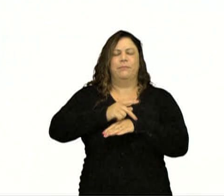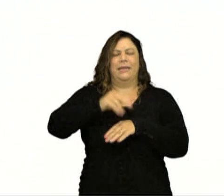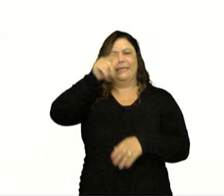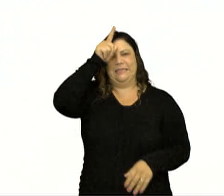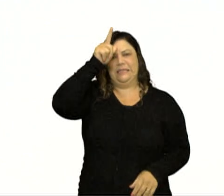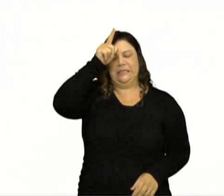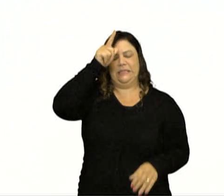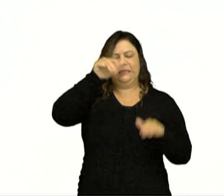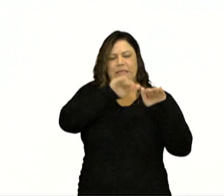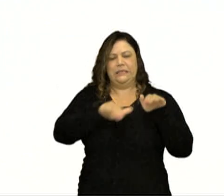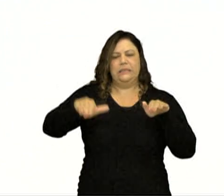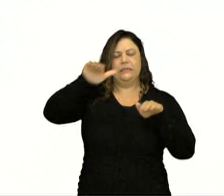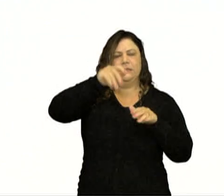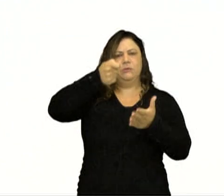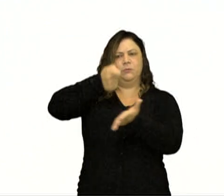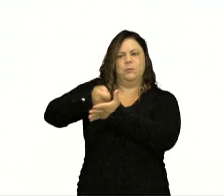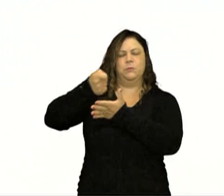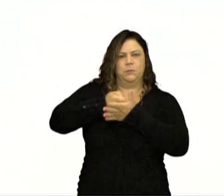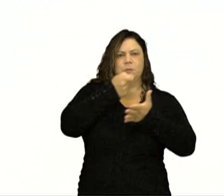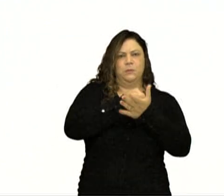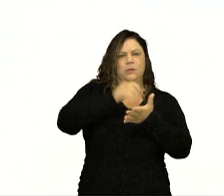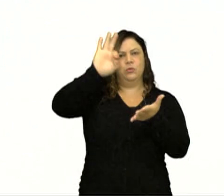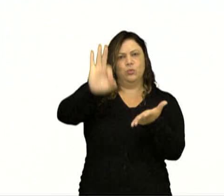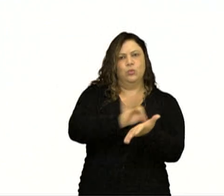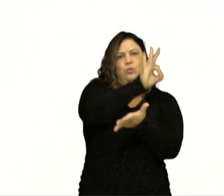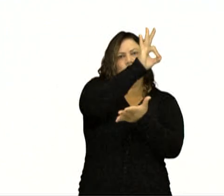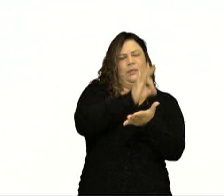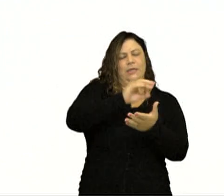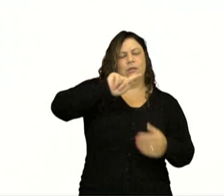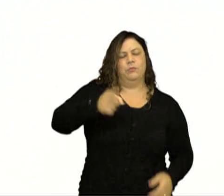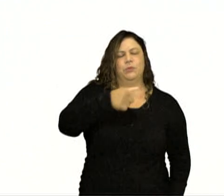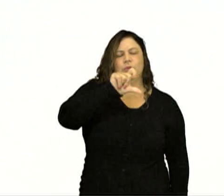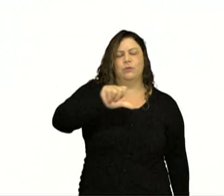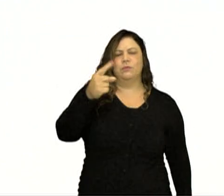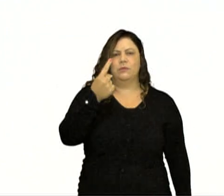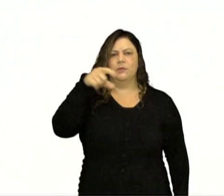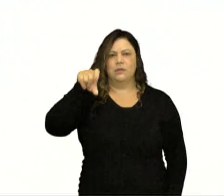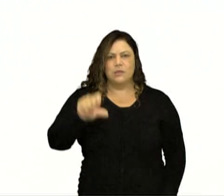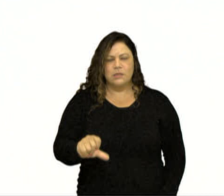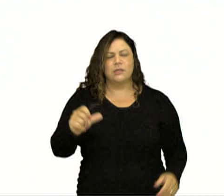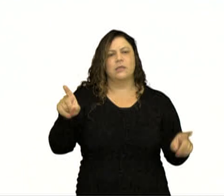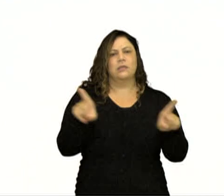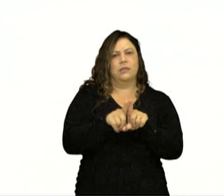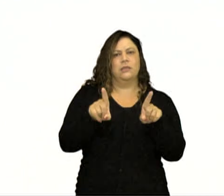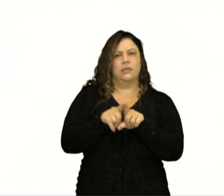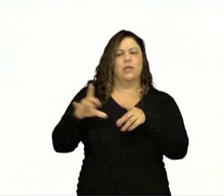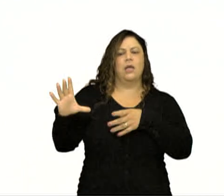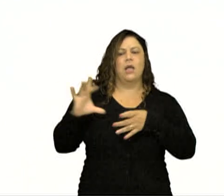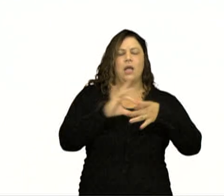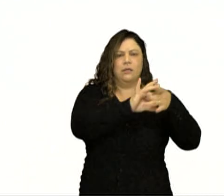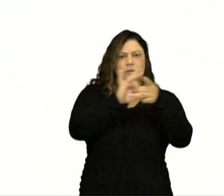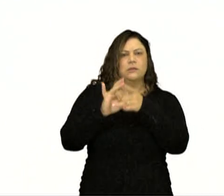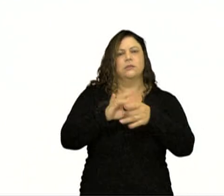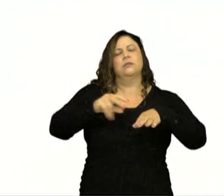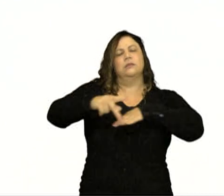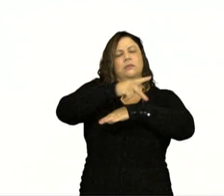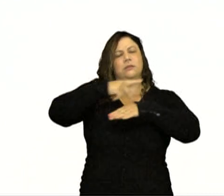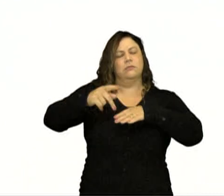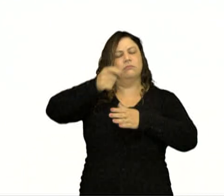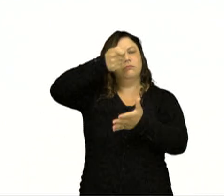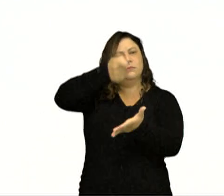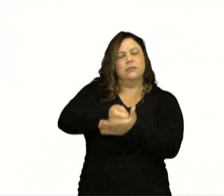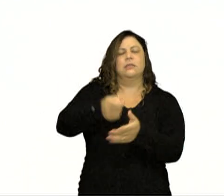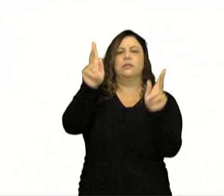contra as punições do Tratado de Versalhes de 1919, e a ineficiência da Liga das Nações em garantir a paz.